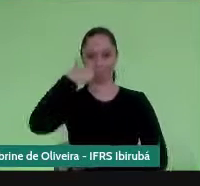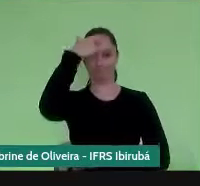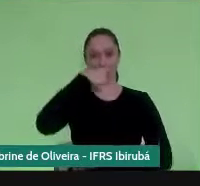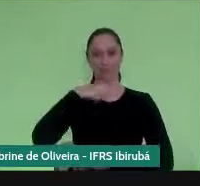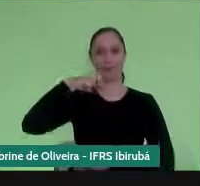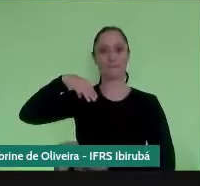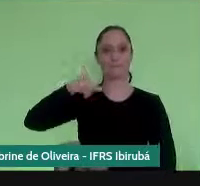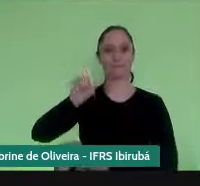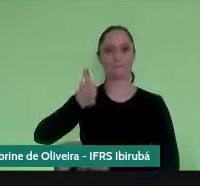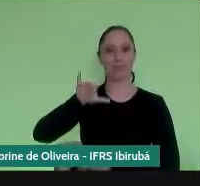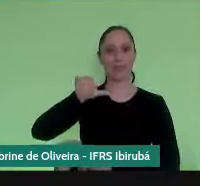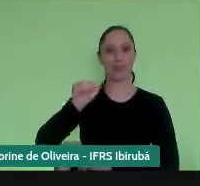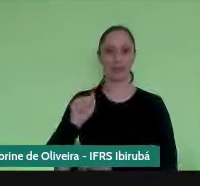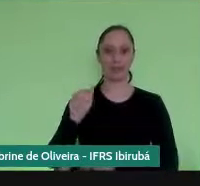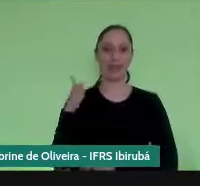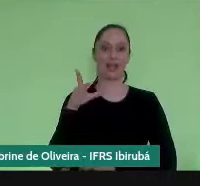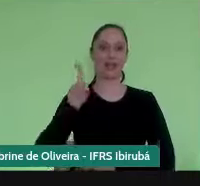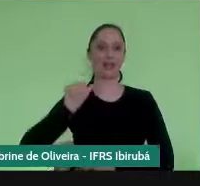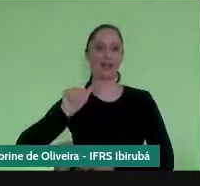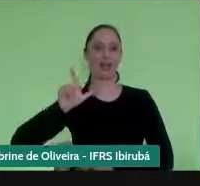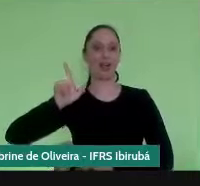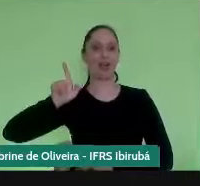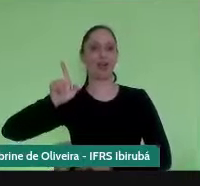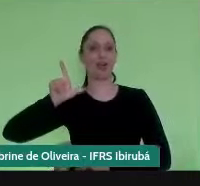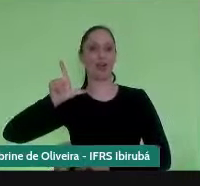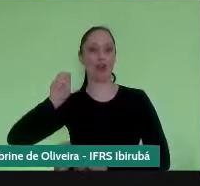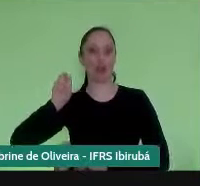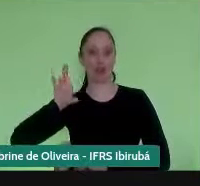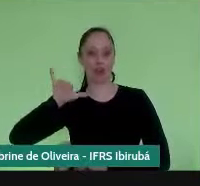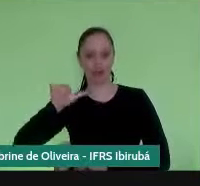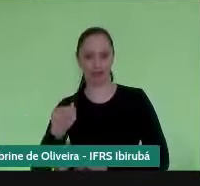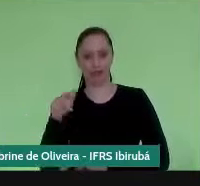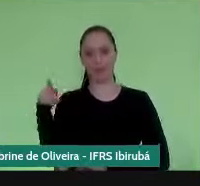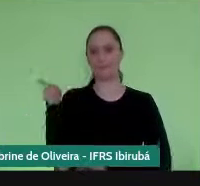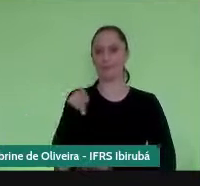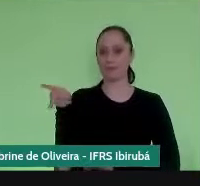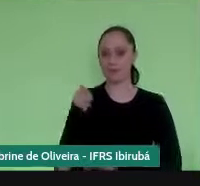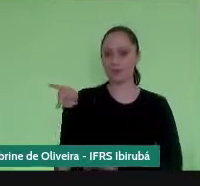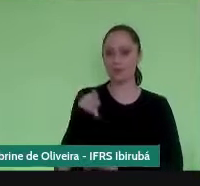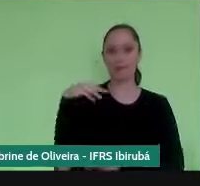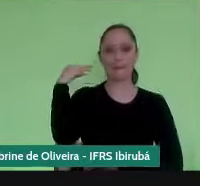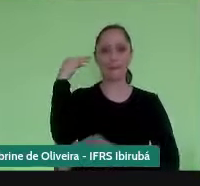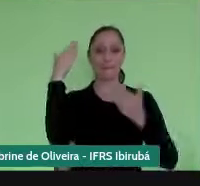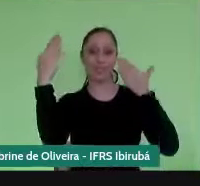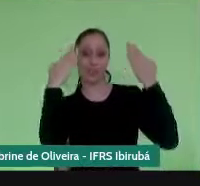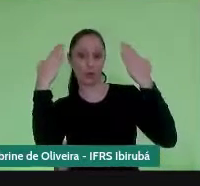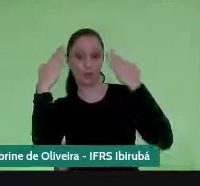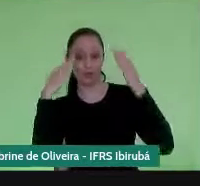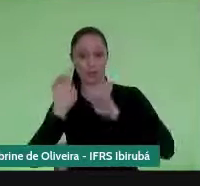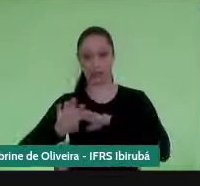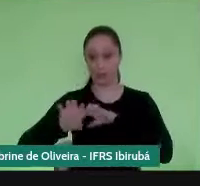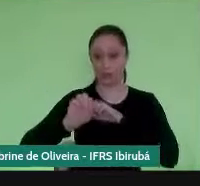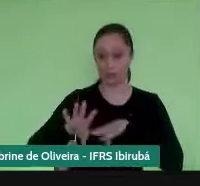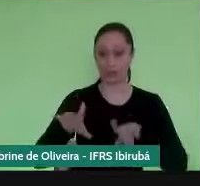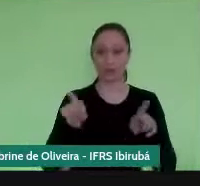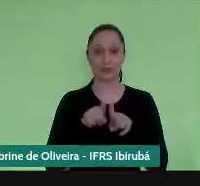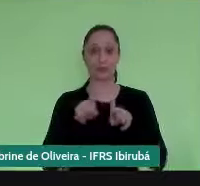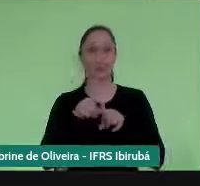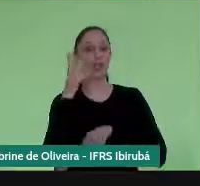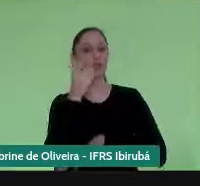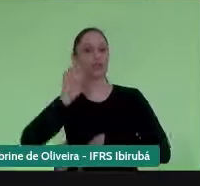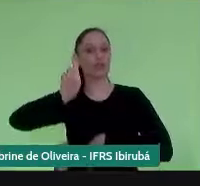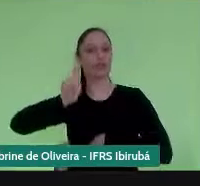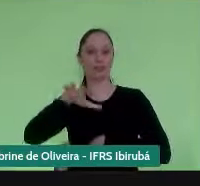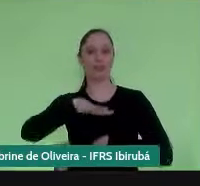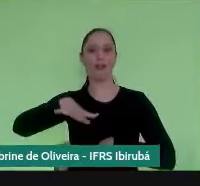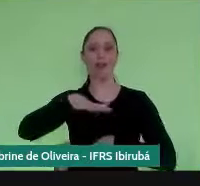sou professora de Psicologia da Educação, sou pedagoga, sou doutora em Educação na área de formação de